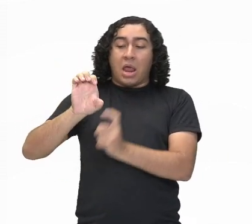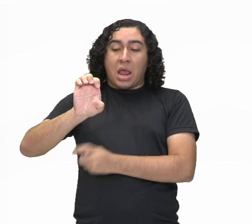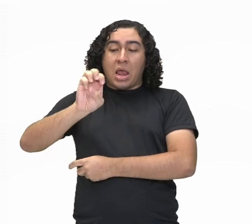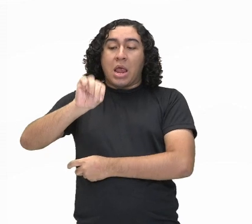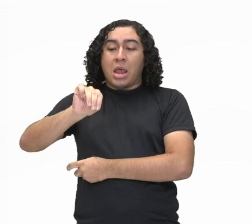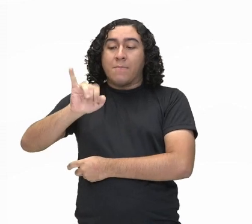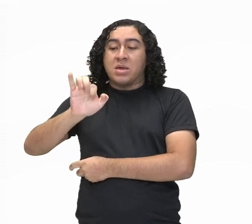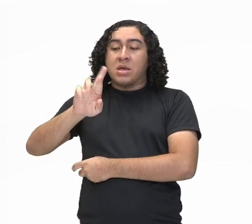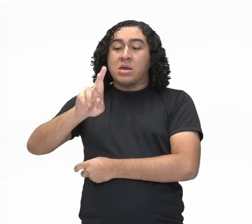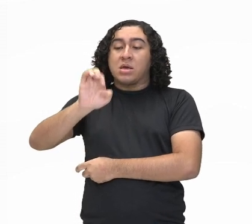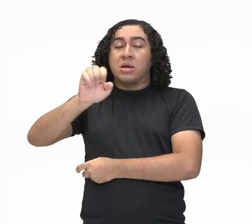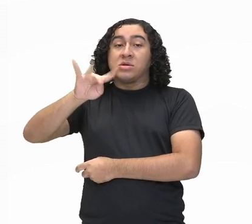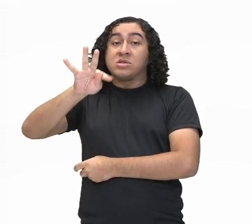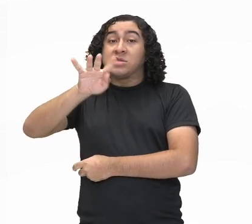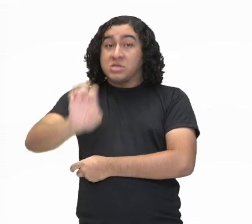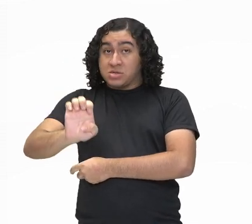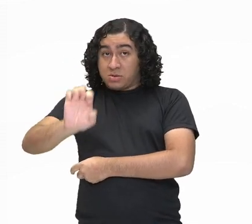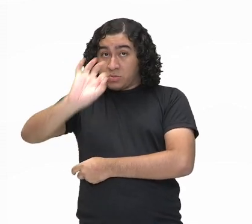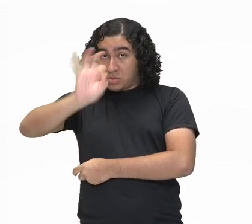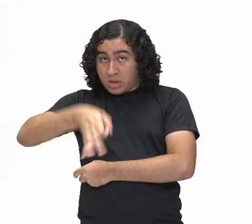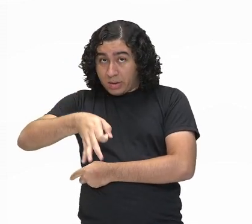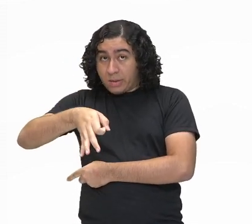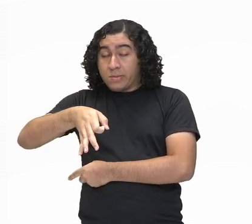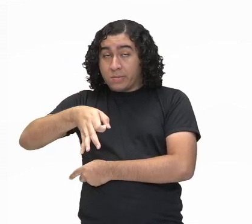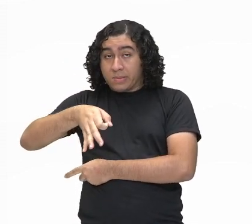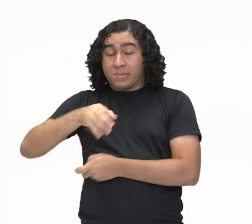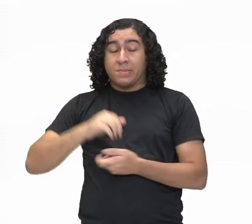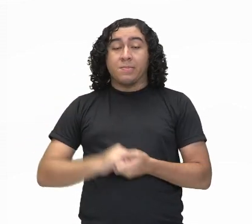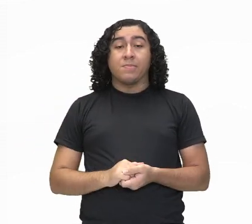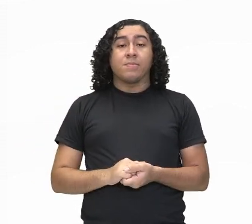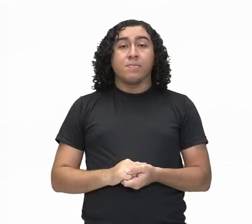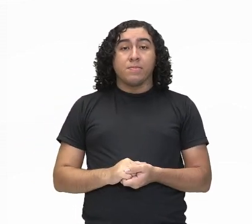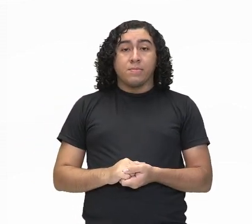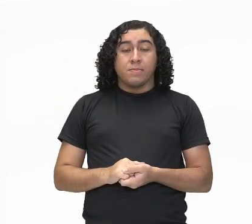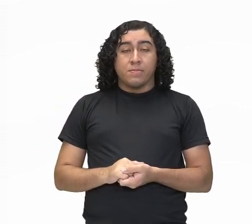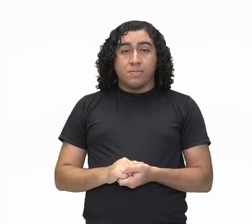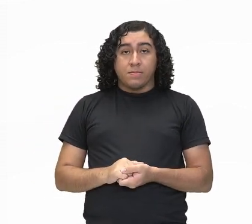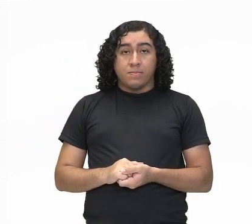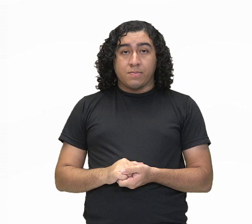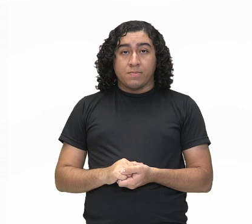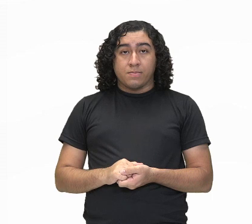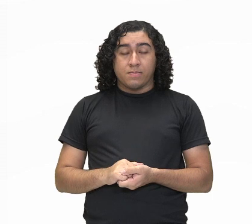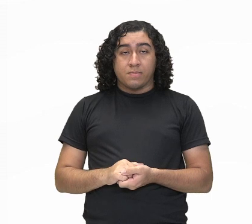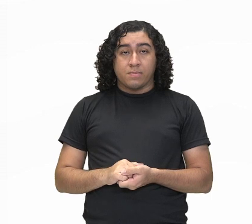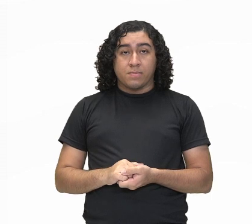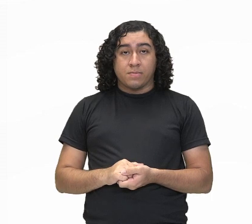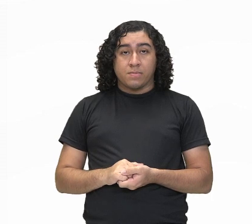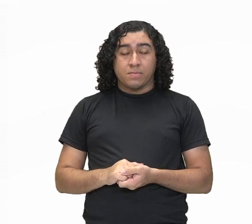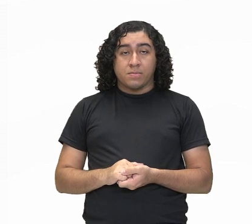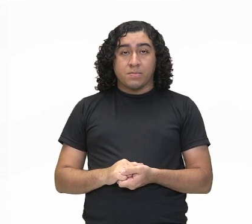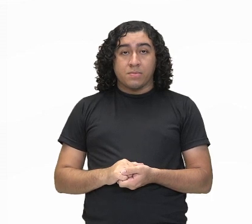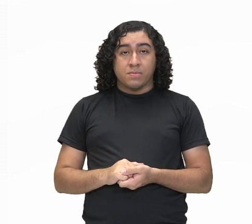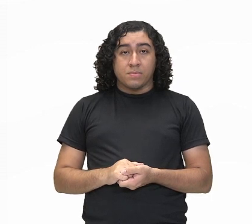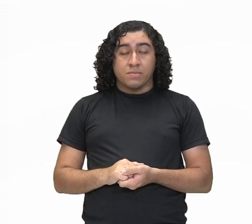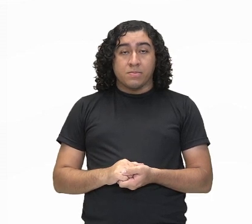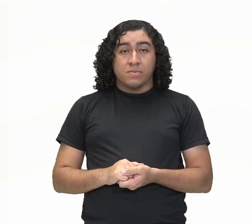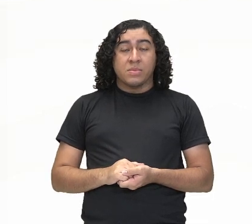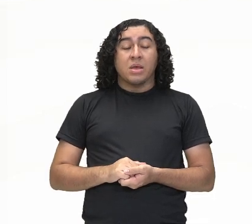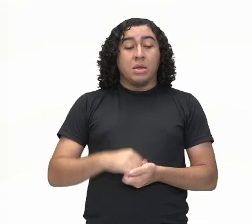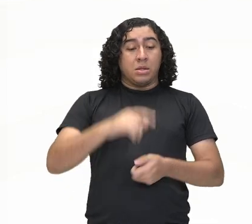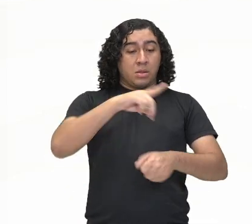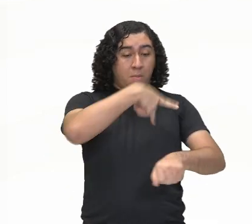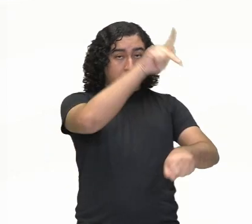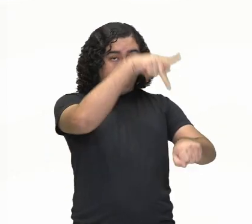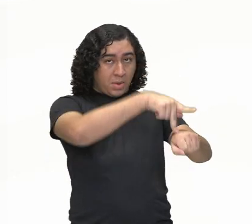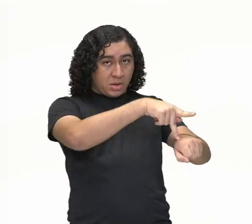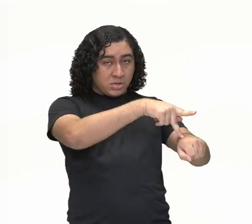do Brasil, tá bom? Com o ezinho, certo? A entrada de pessoas em um país diferente. Então, eu